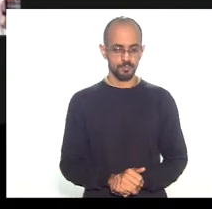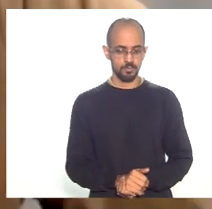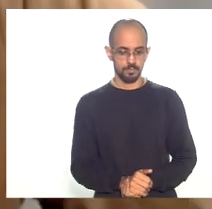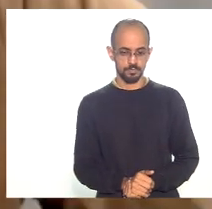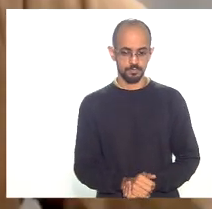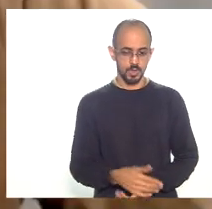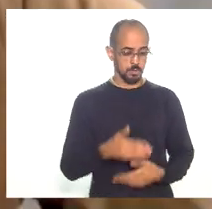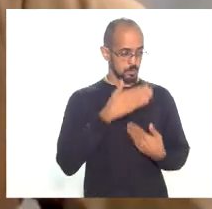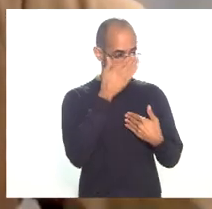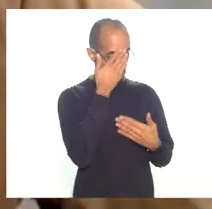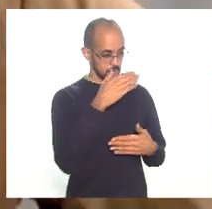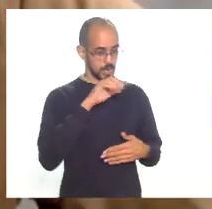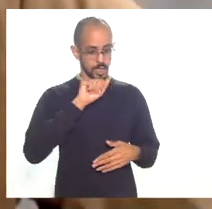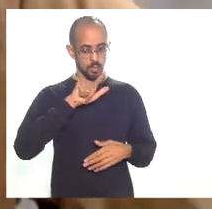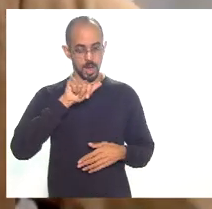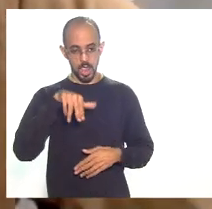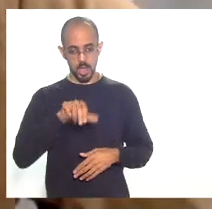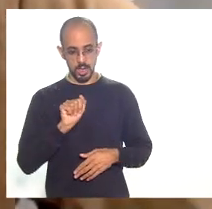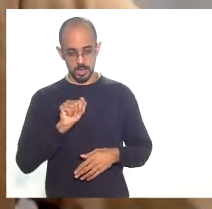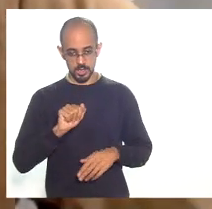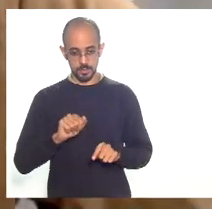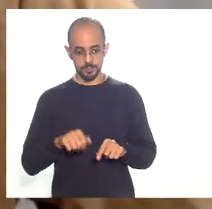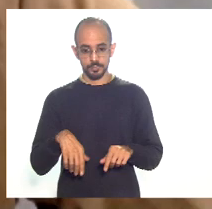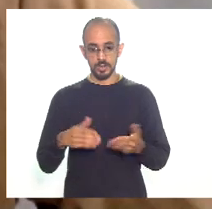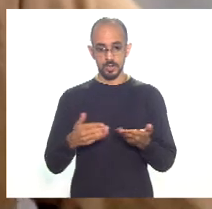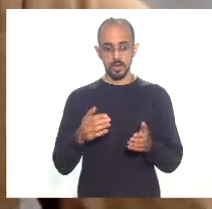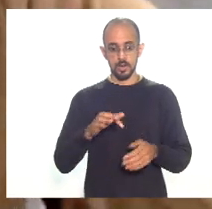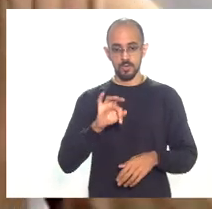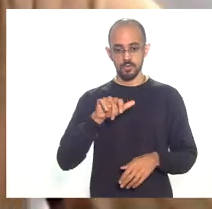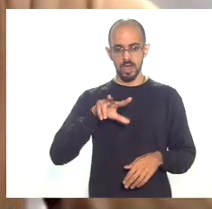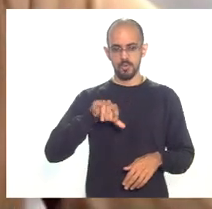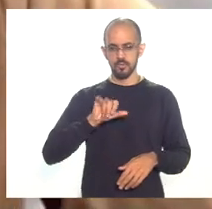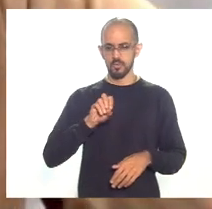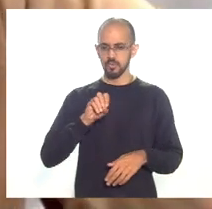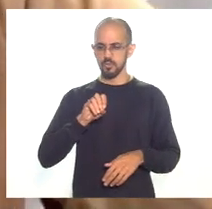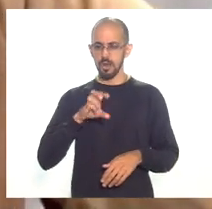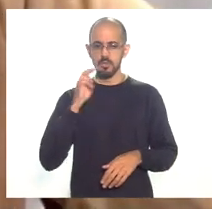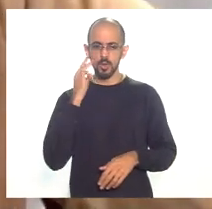deputada Alana deputado Flávio Serafini deputado Valdeck se encontra